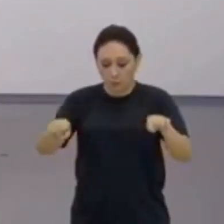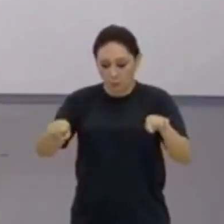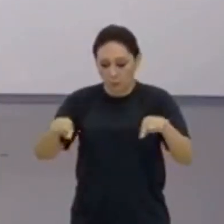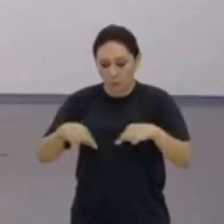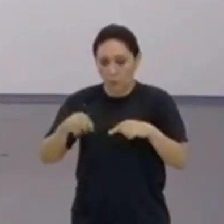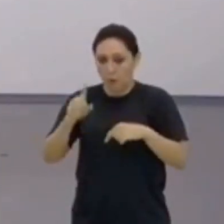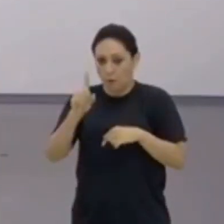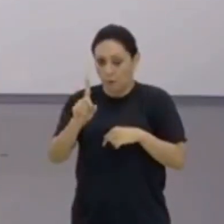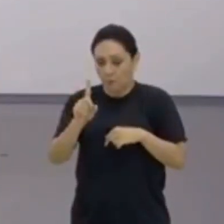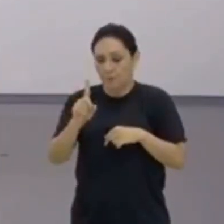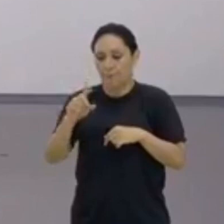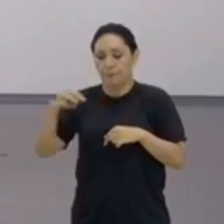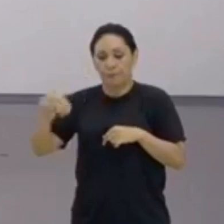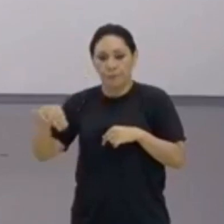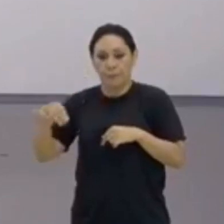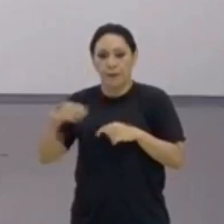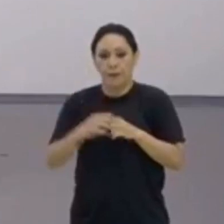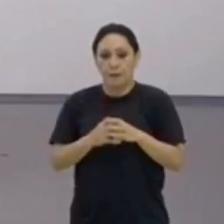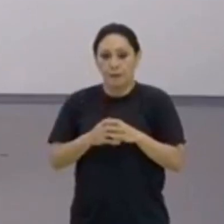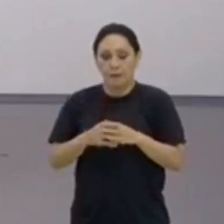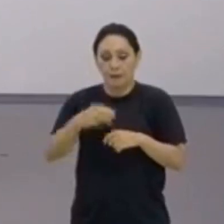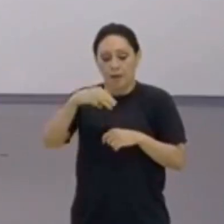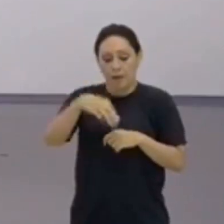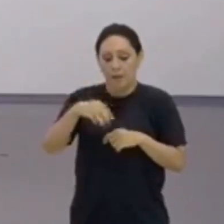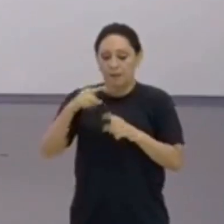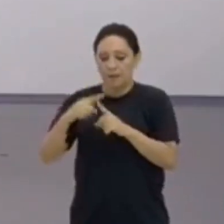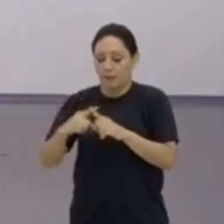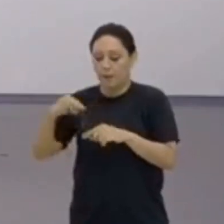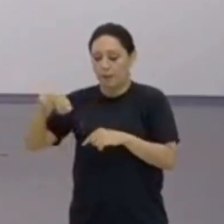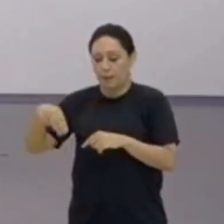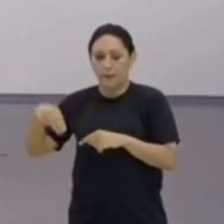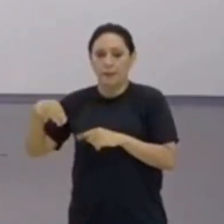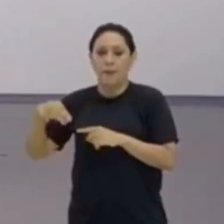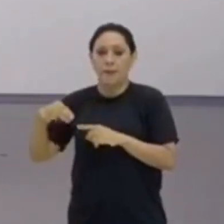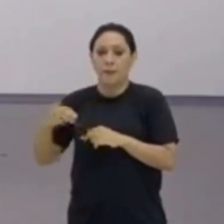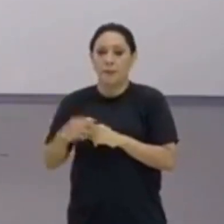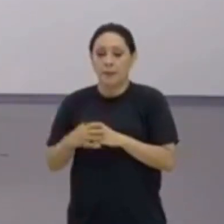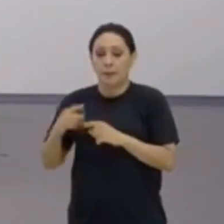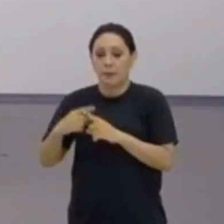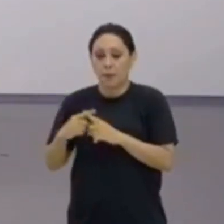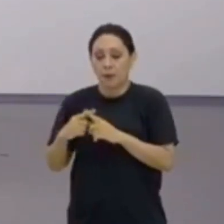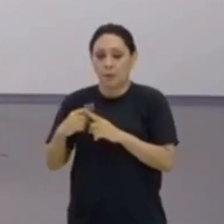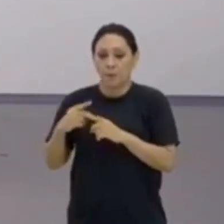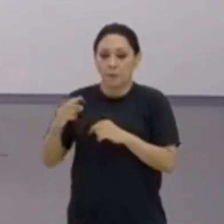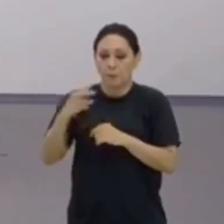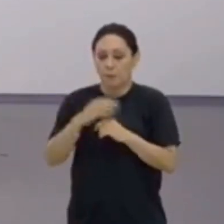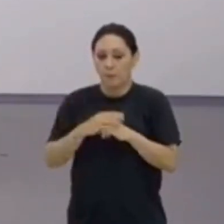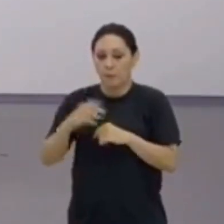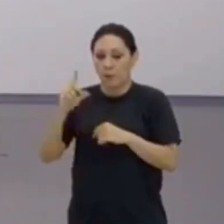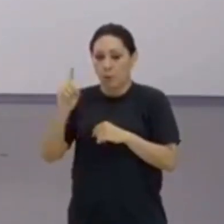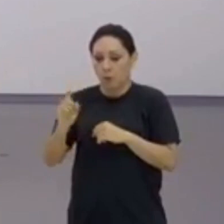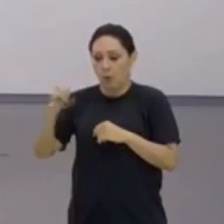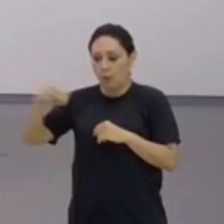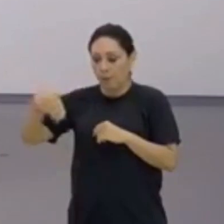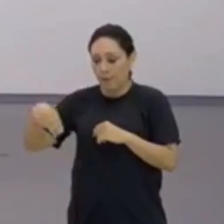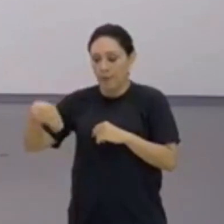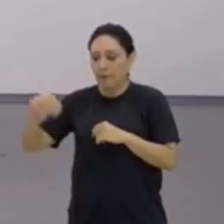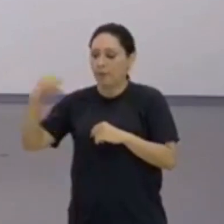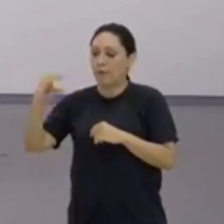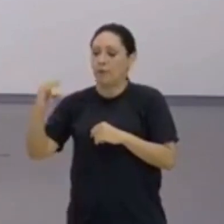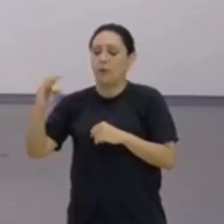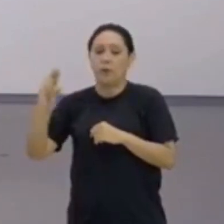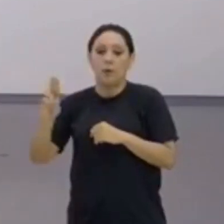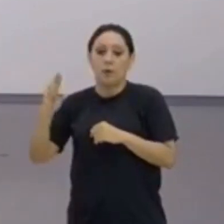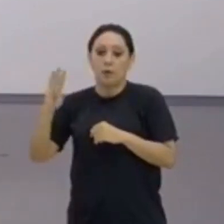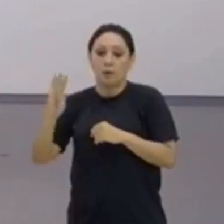1 metro e 1 metro, você vai fazer M vezes M vezes M. M elevado a 3. 3 vezes. 1 metro cúbico. Se você tem uma